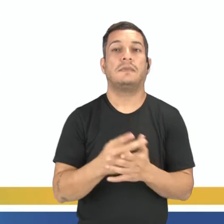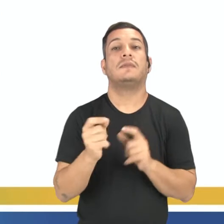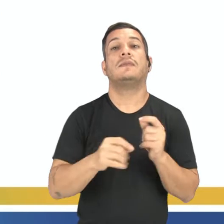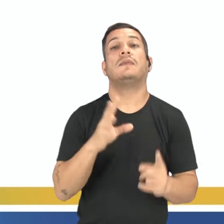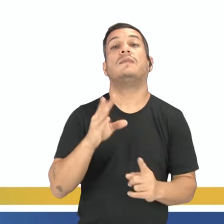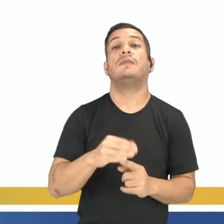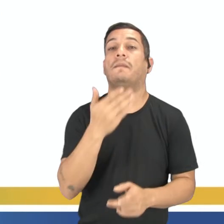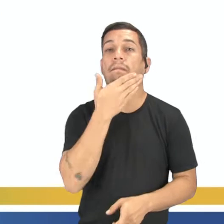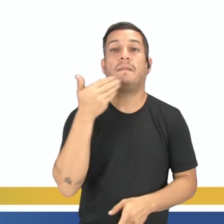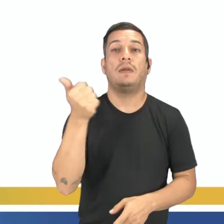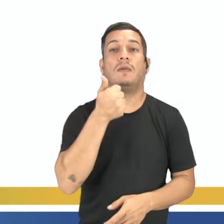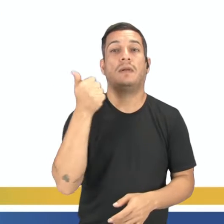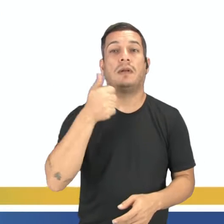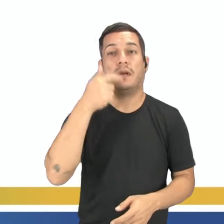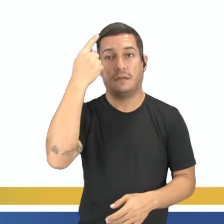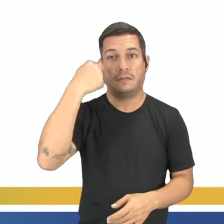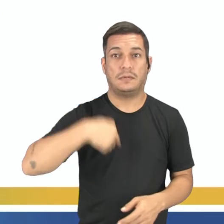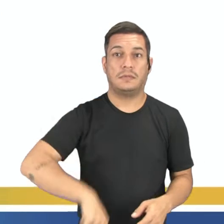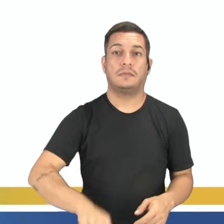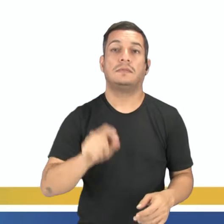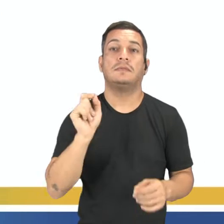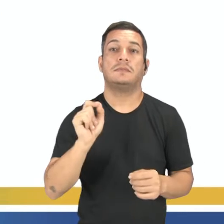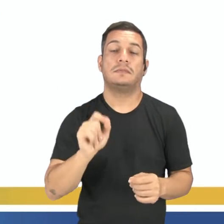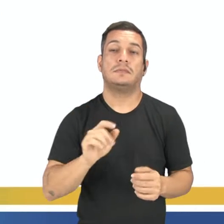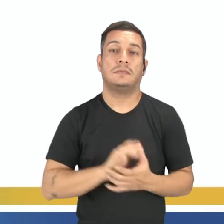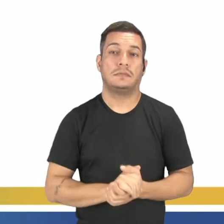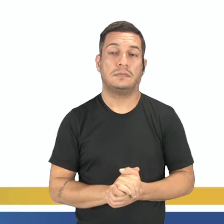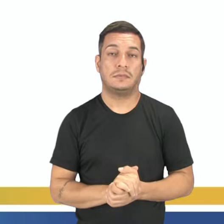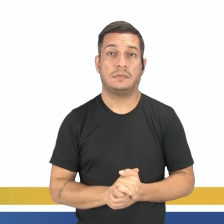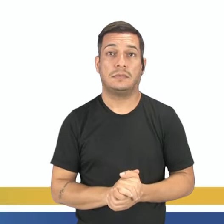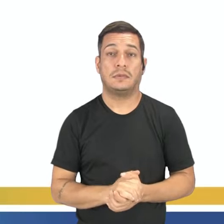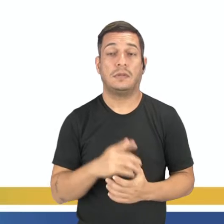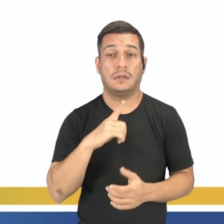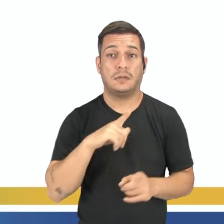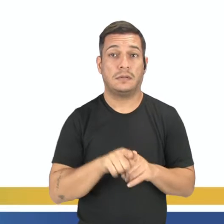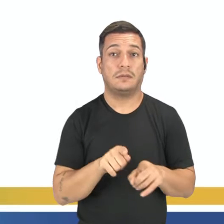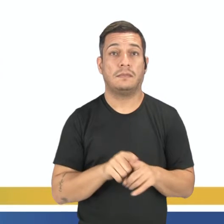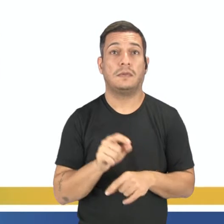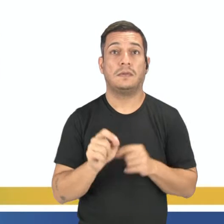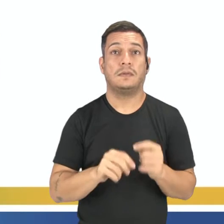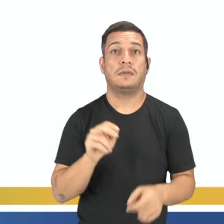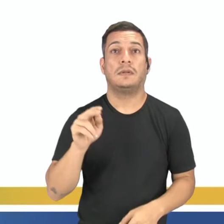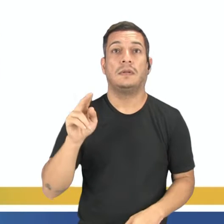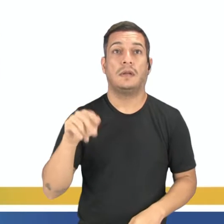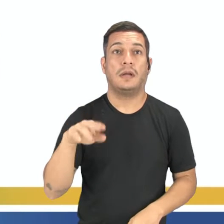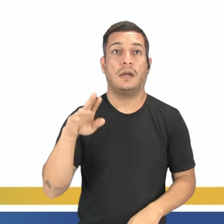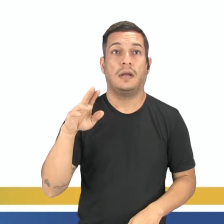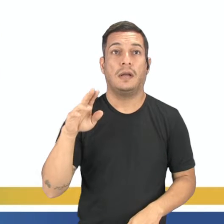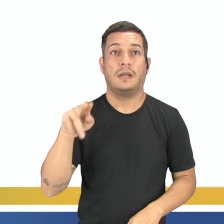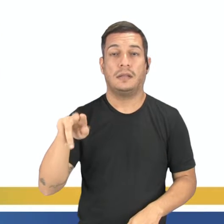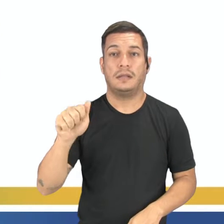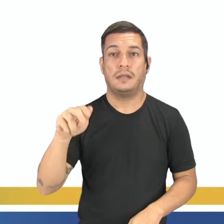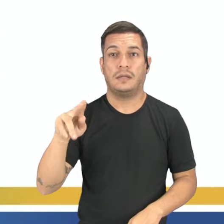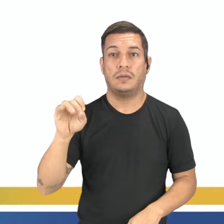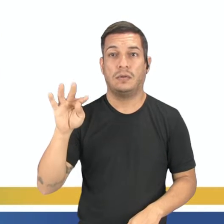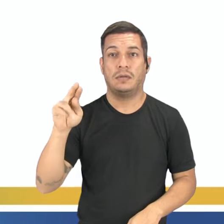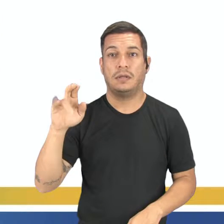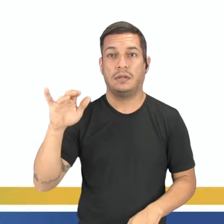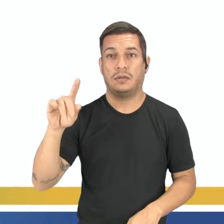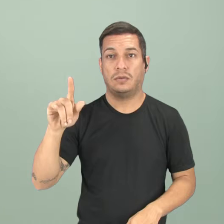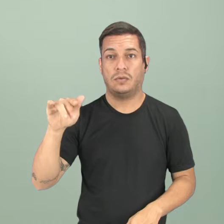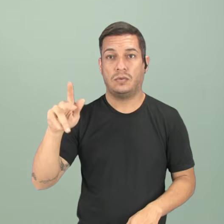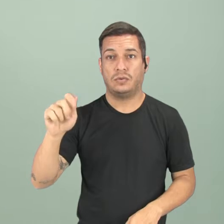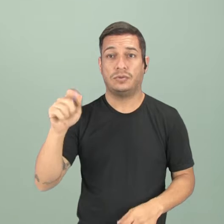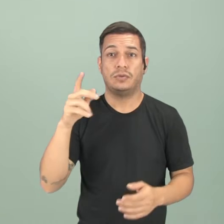lógica de melhorar e aperfeiçoar o rendimento desse atleta. A gente tem também a nanotecnologia. Nos Estados Unidos já